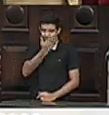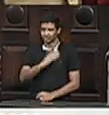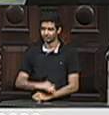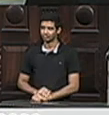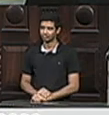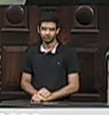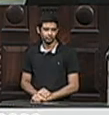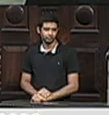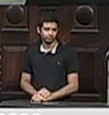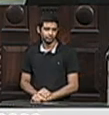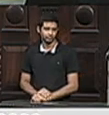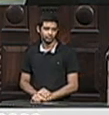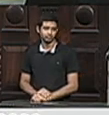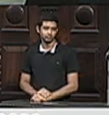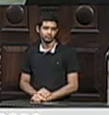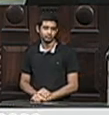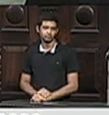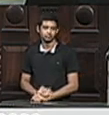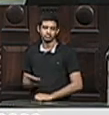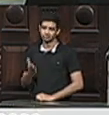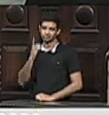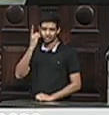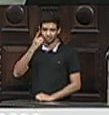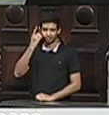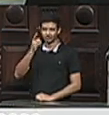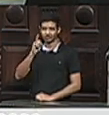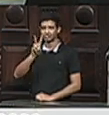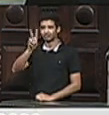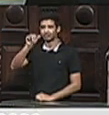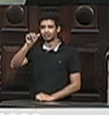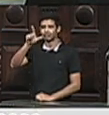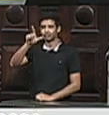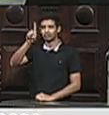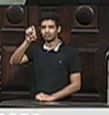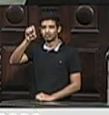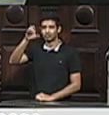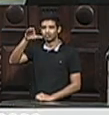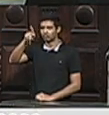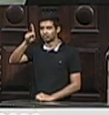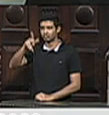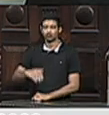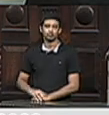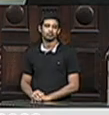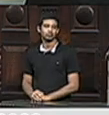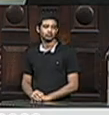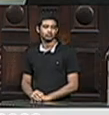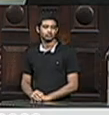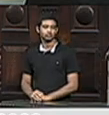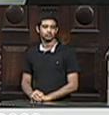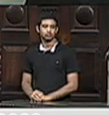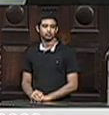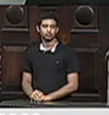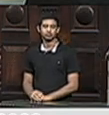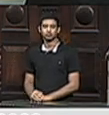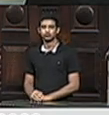inscrito, é o nome do deputado Anderson Nogueira. Já tive a possibilidade de falar sobre o projeto nas comissões, senhor presidente, e acho que os